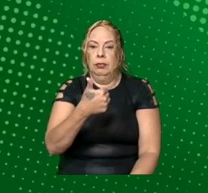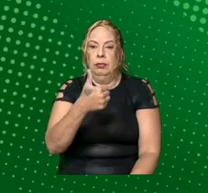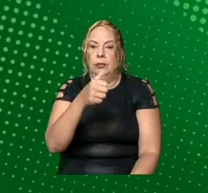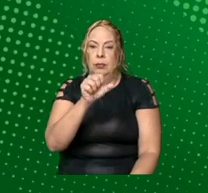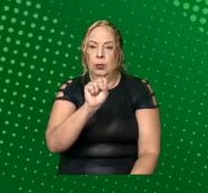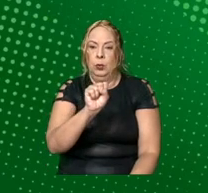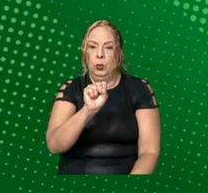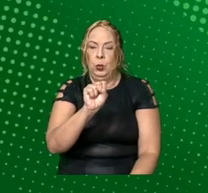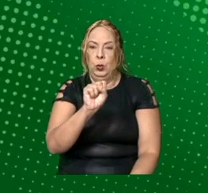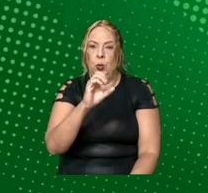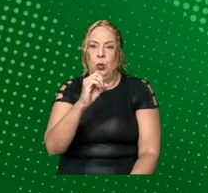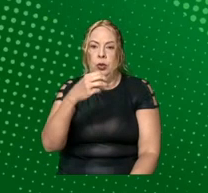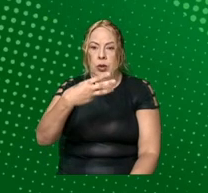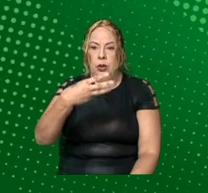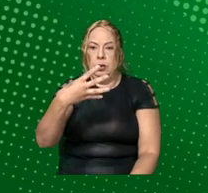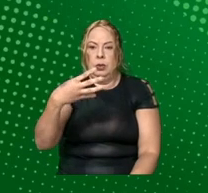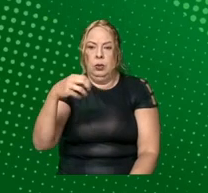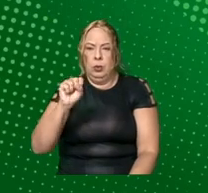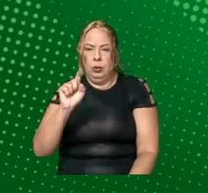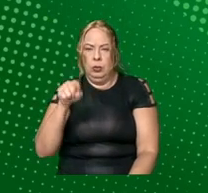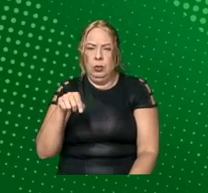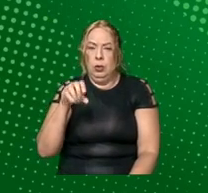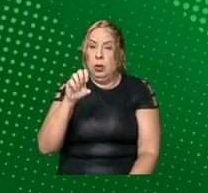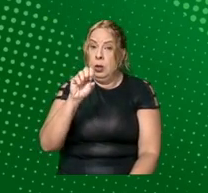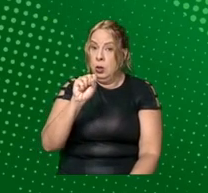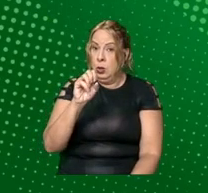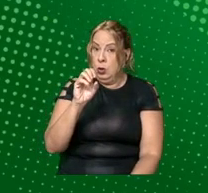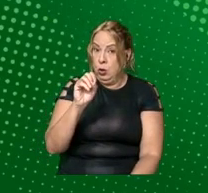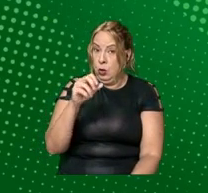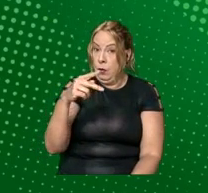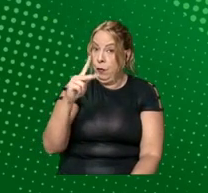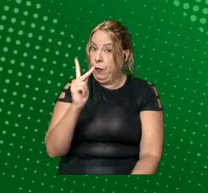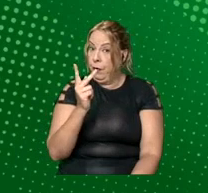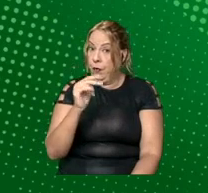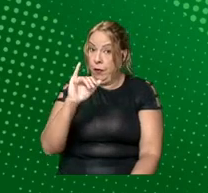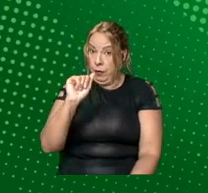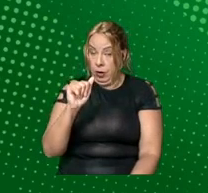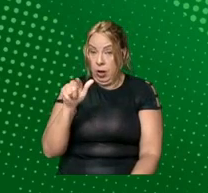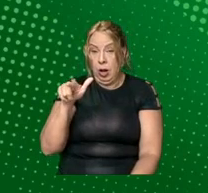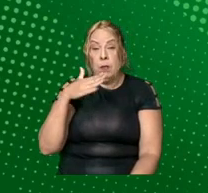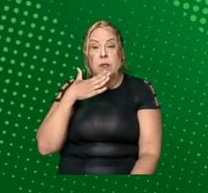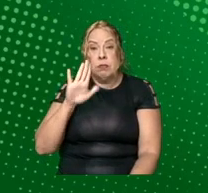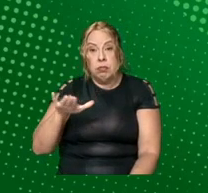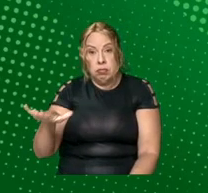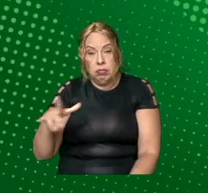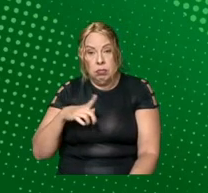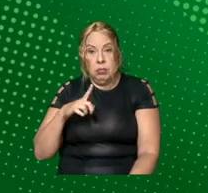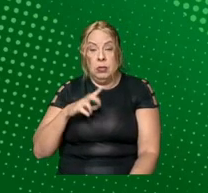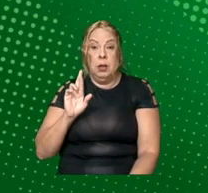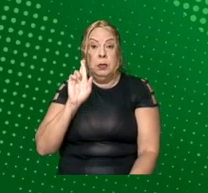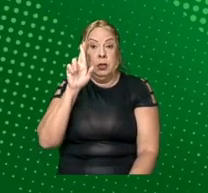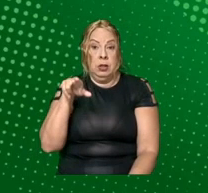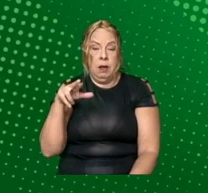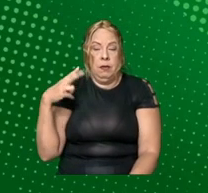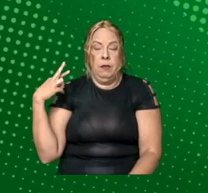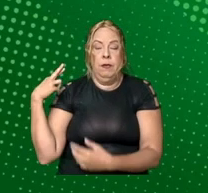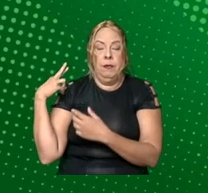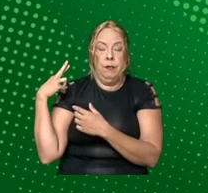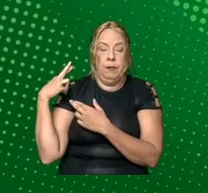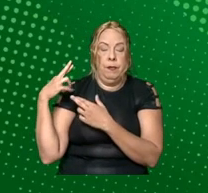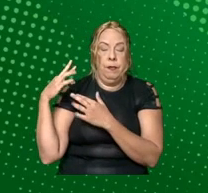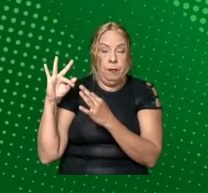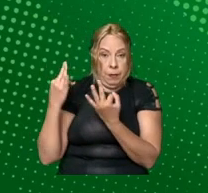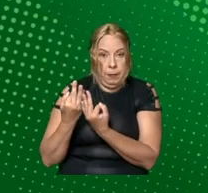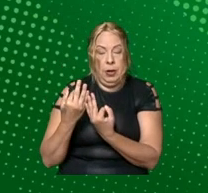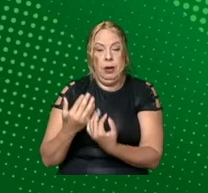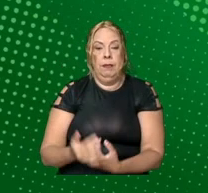R$500 para... 180348, menor, que é a Sofia, vai ser representada, Divina Pastora, promotora Guigui,